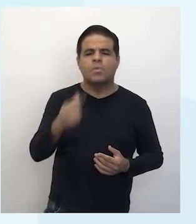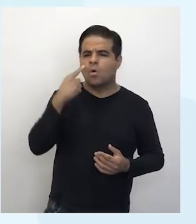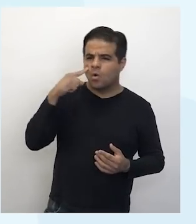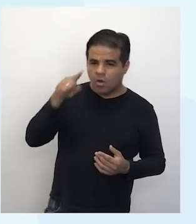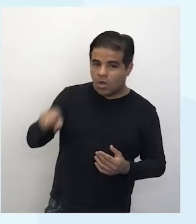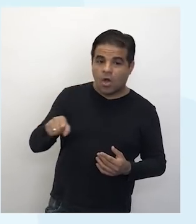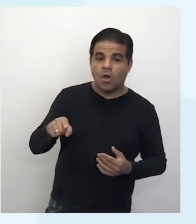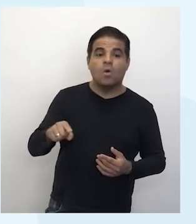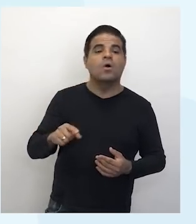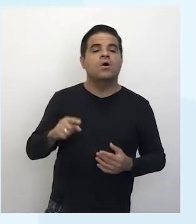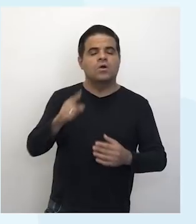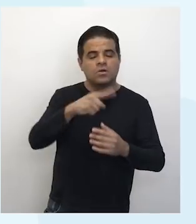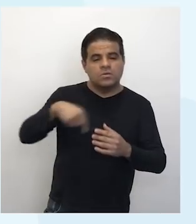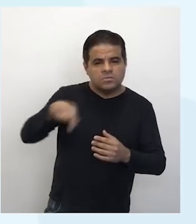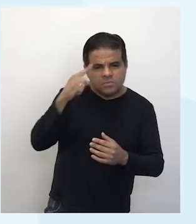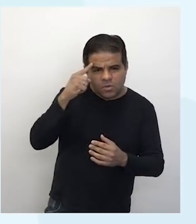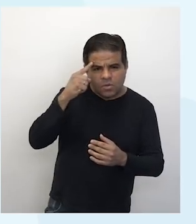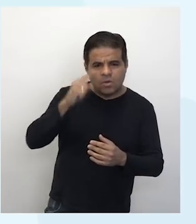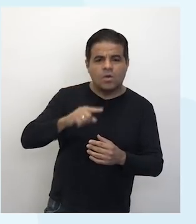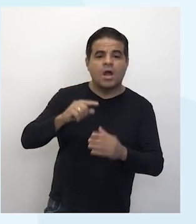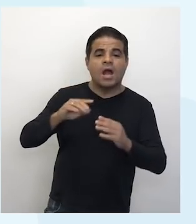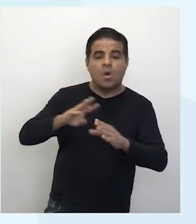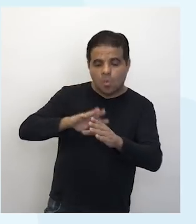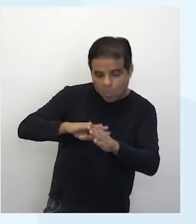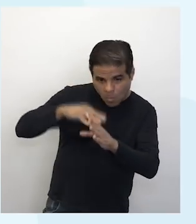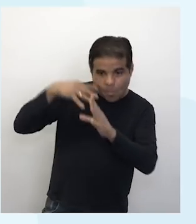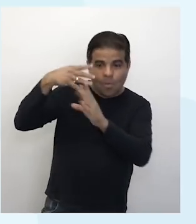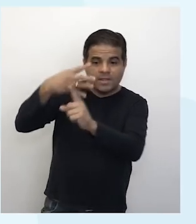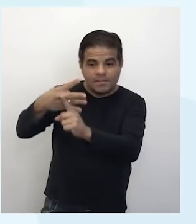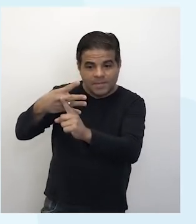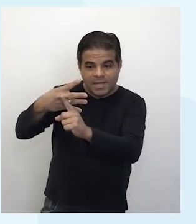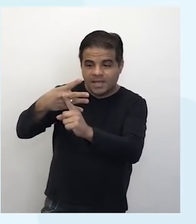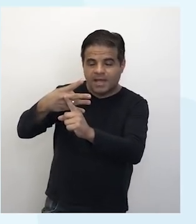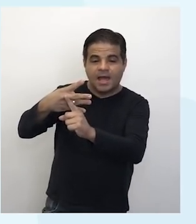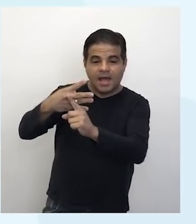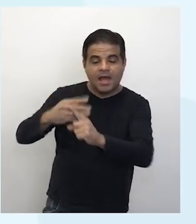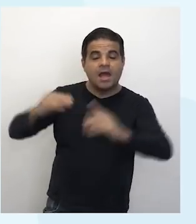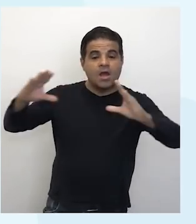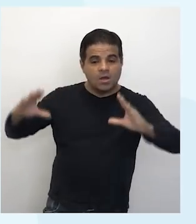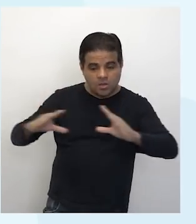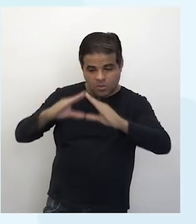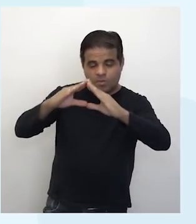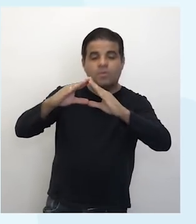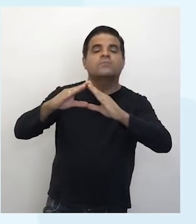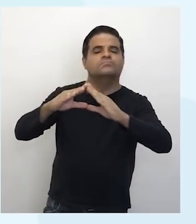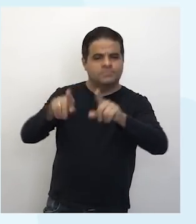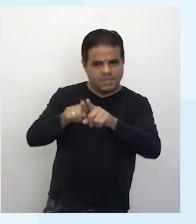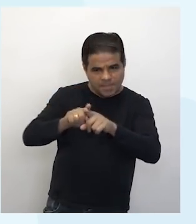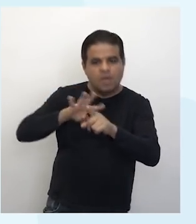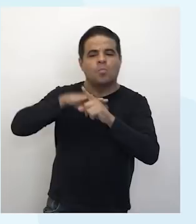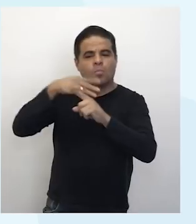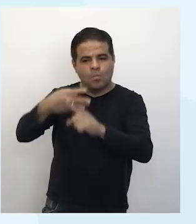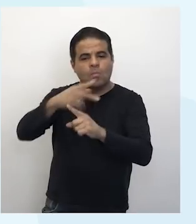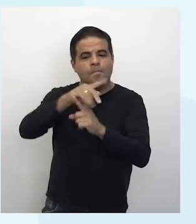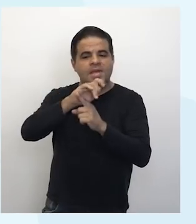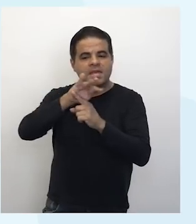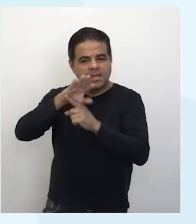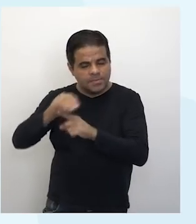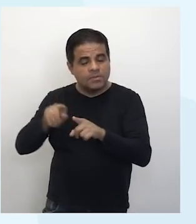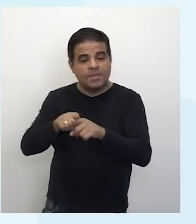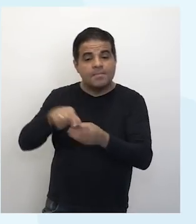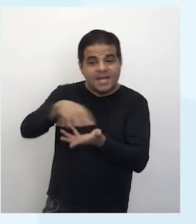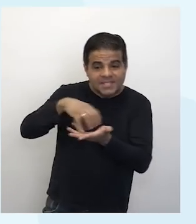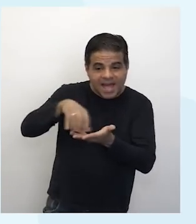ó. Quando a gente quadriplica o lado, o perímetro também fica quadriplicado. Só que a